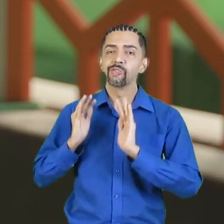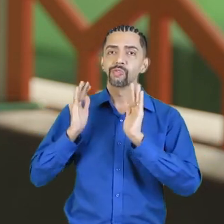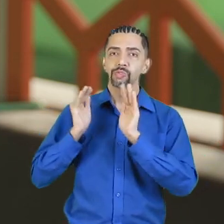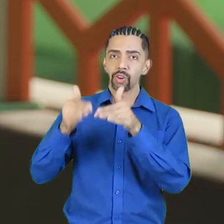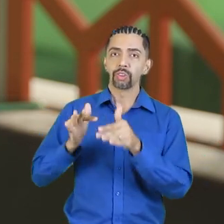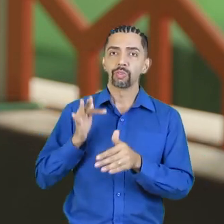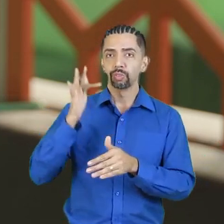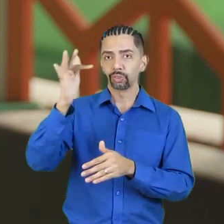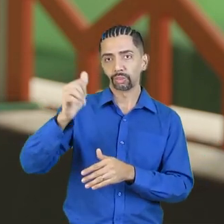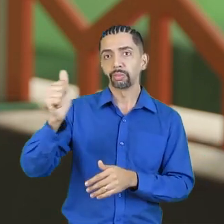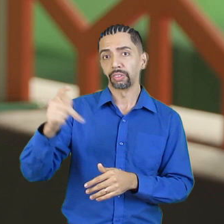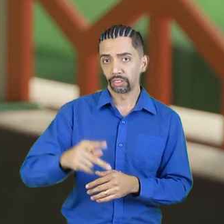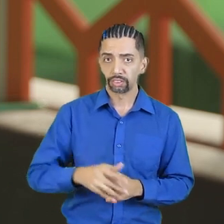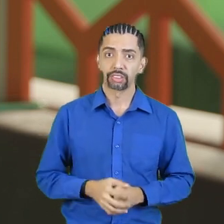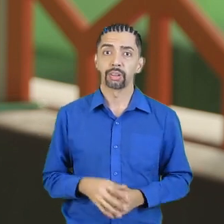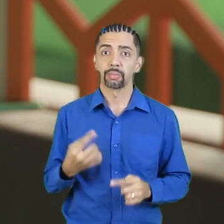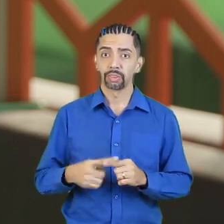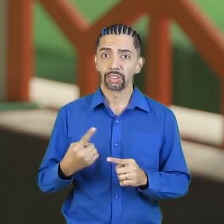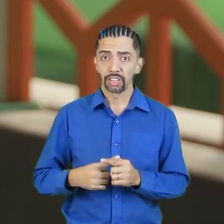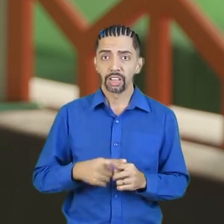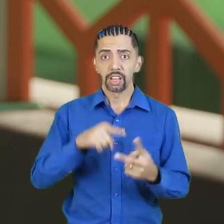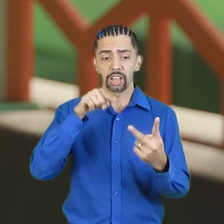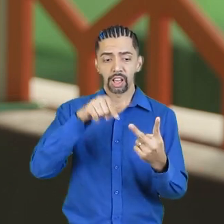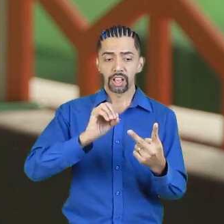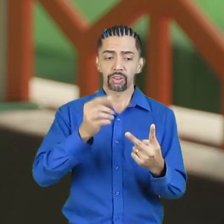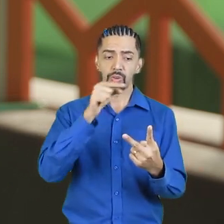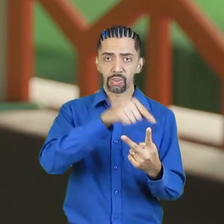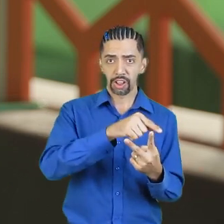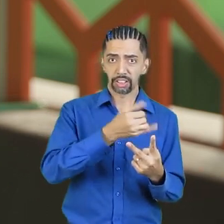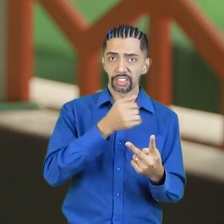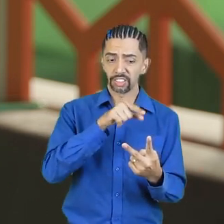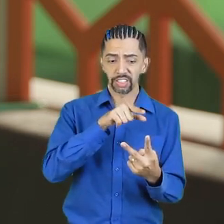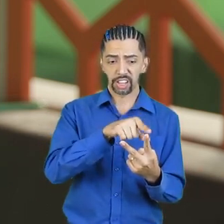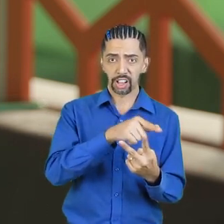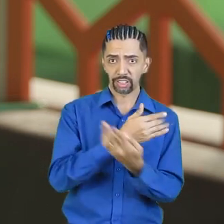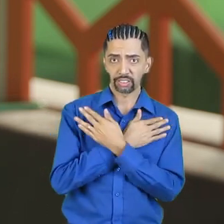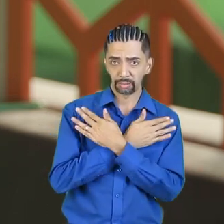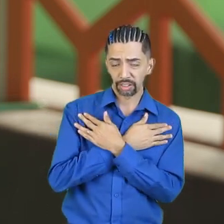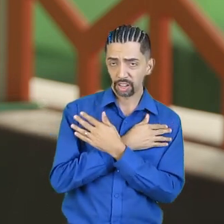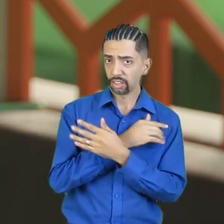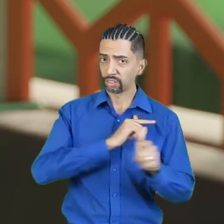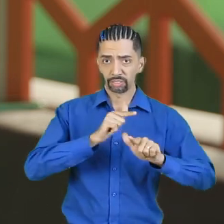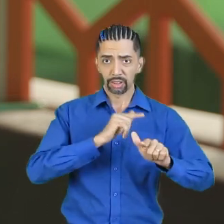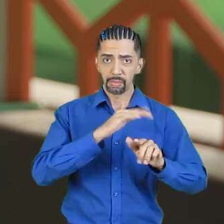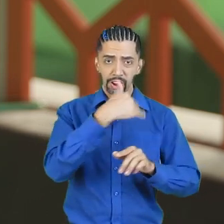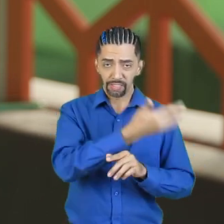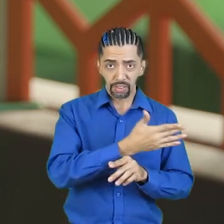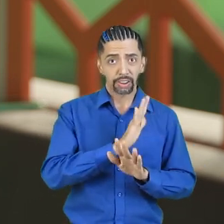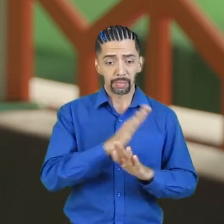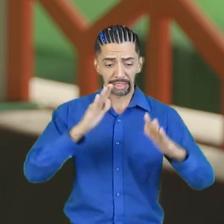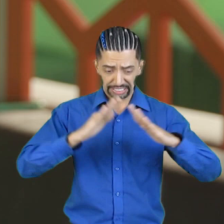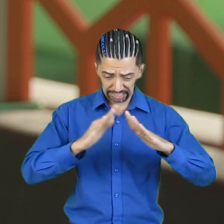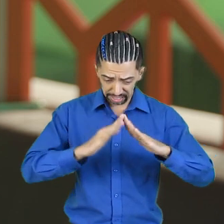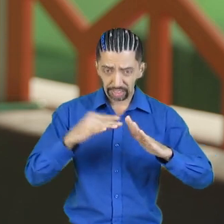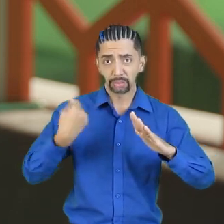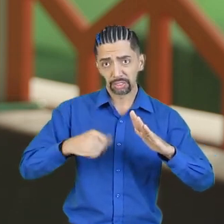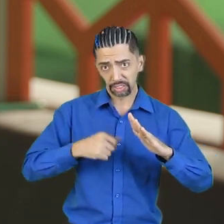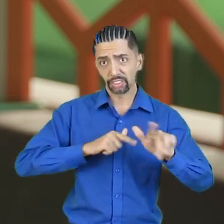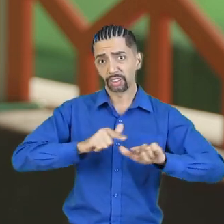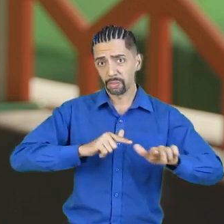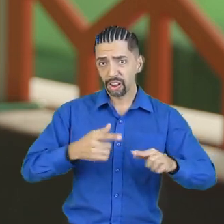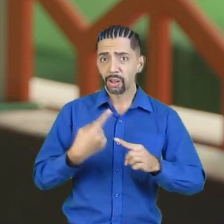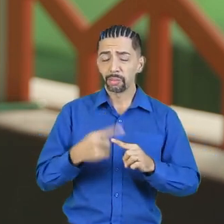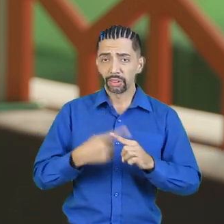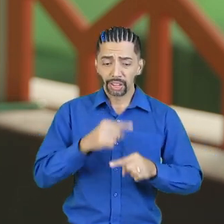trabalhando fora, por exemplo, ou para um terceiro, ela está trabalhando dentro da sua casa. Se você não tivesse esta pessoa hoje, você teria que contratar